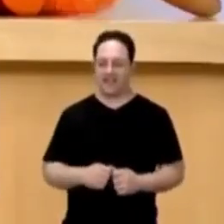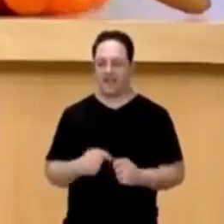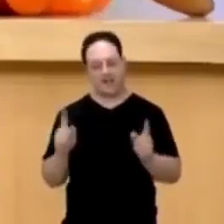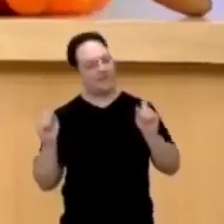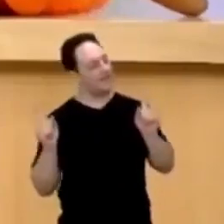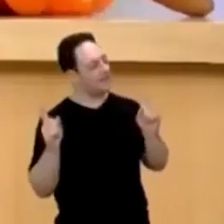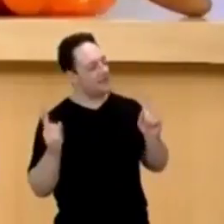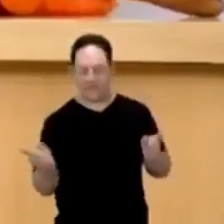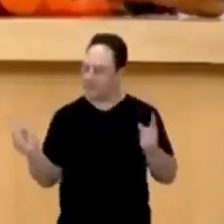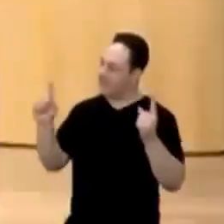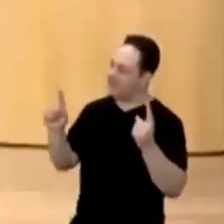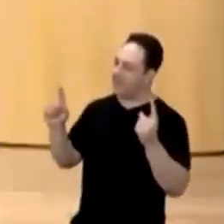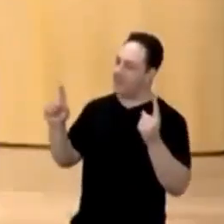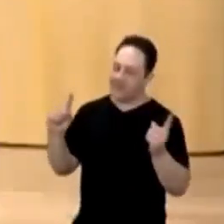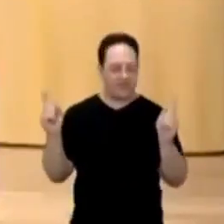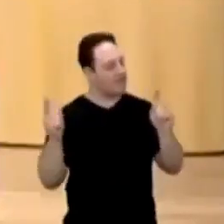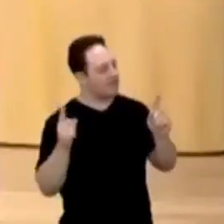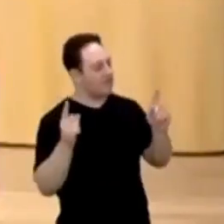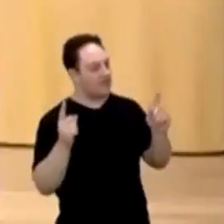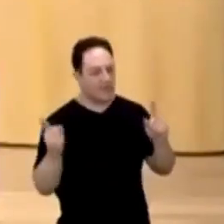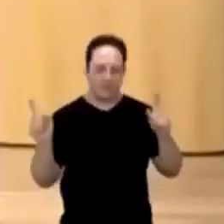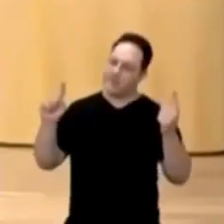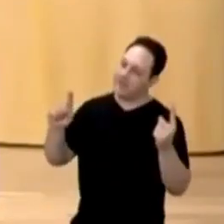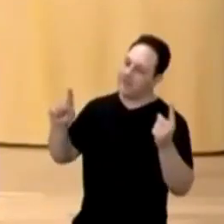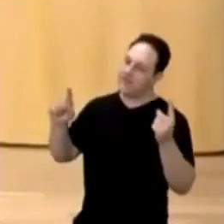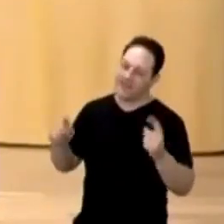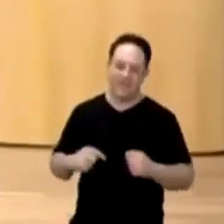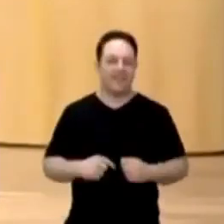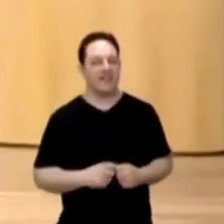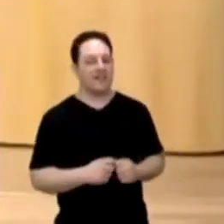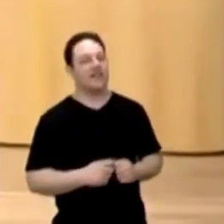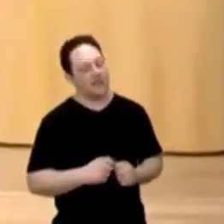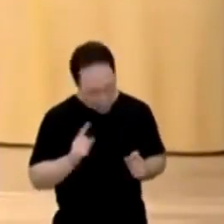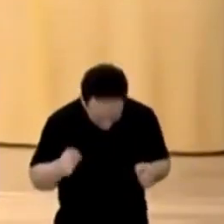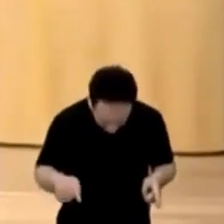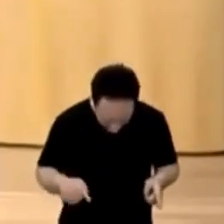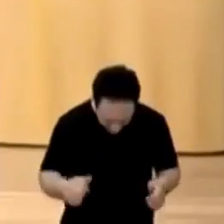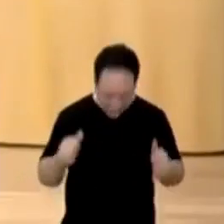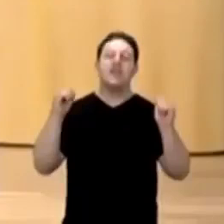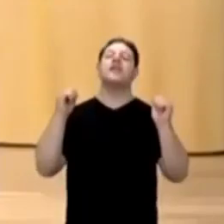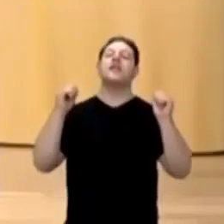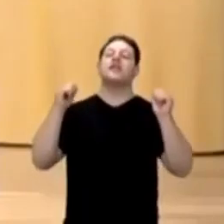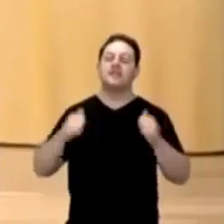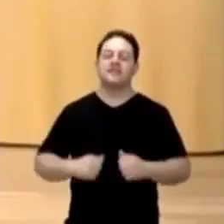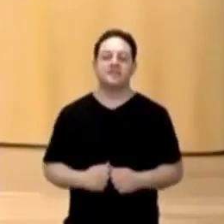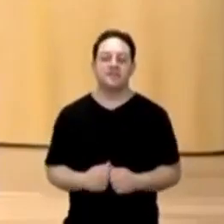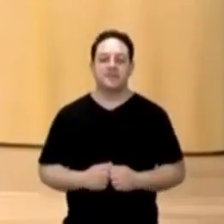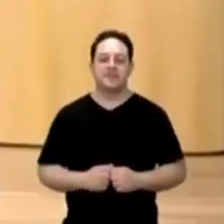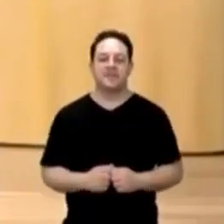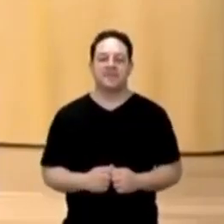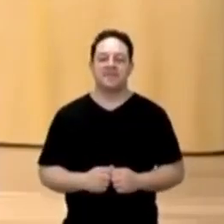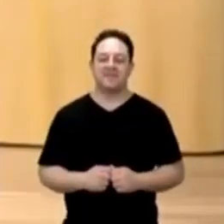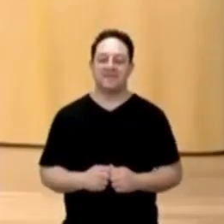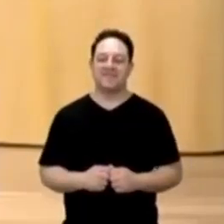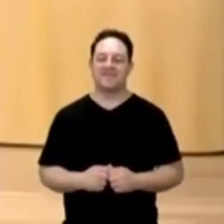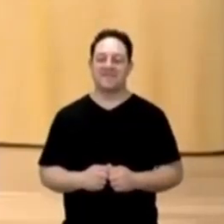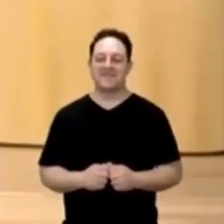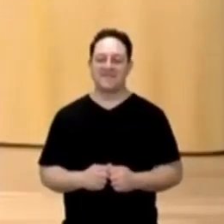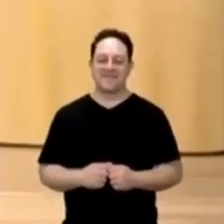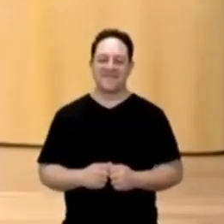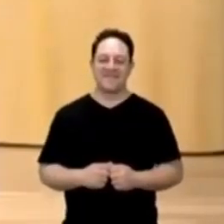De um lado, pro outro. De um lado, pro outro. Isso, aqui pra frente e pra trás. Esse aí é o lado,